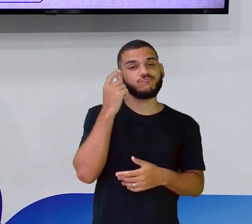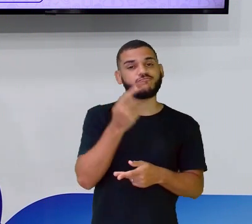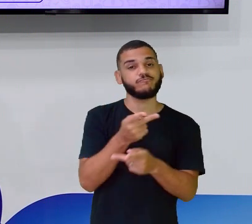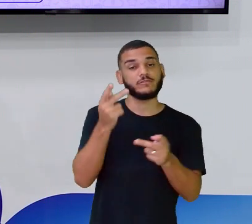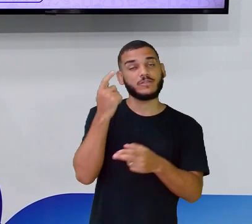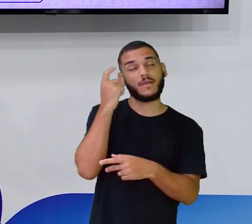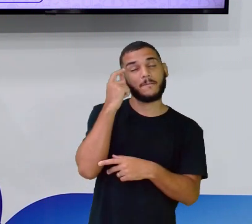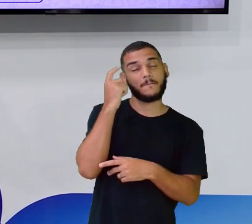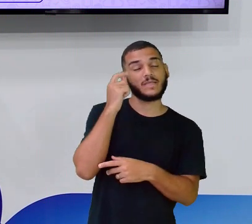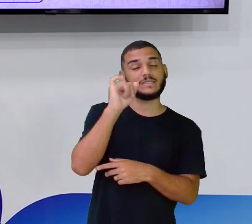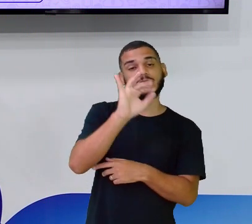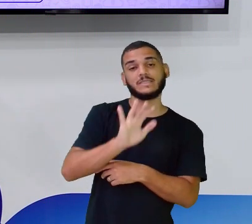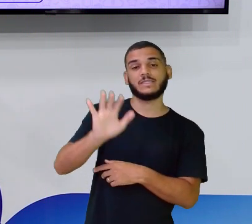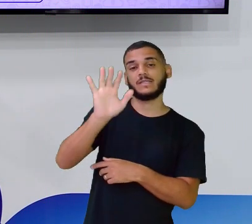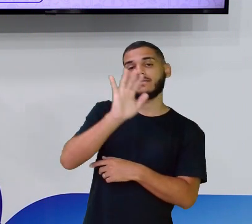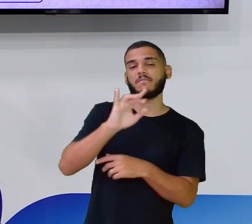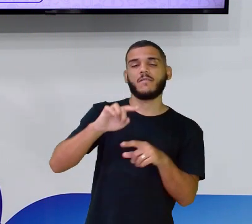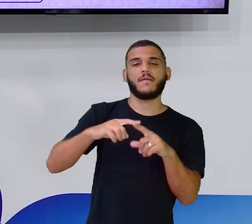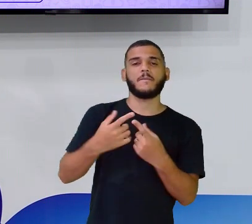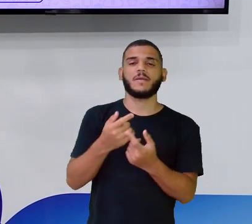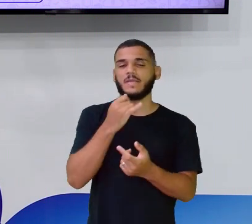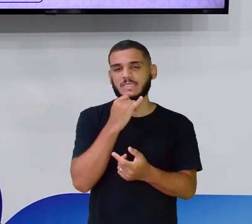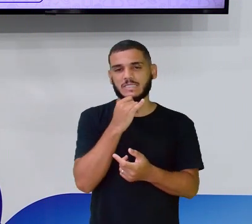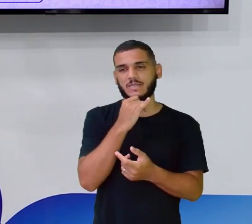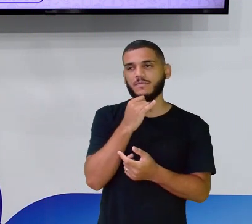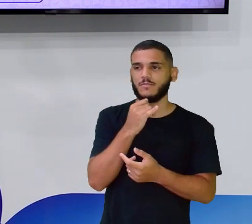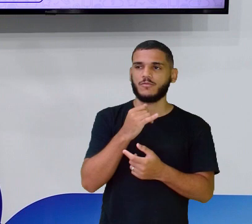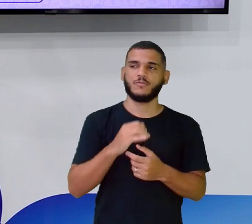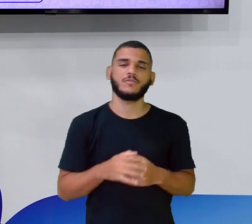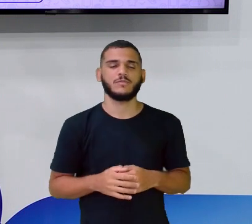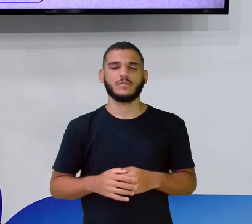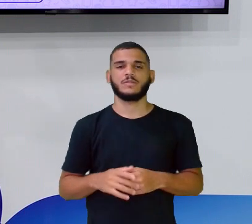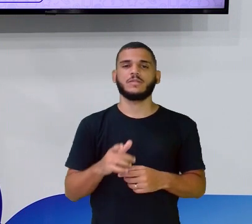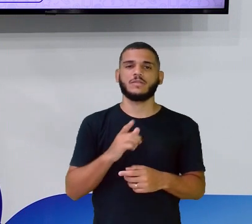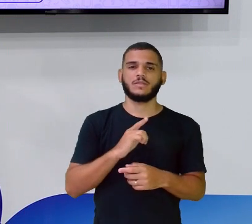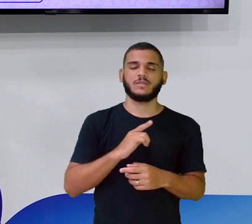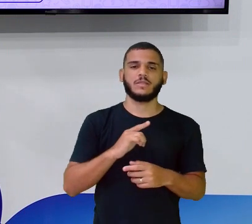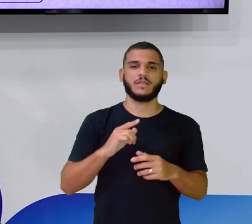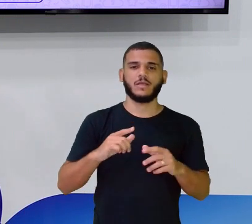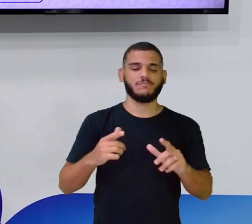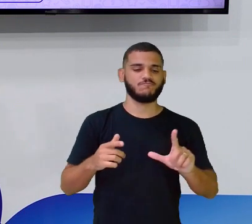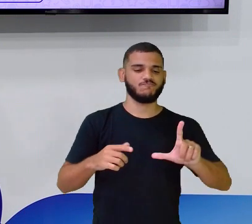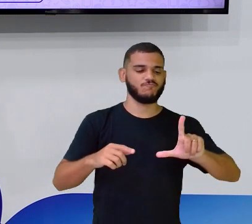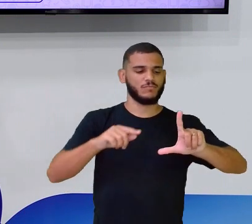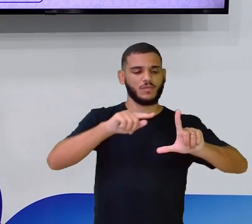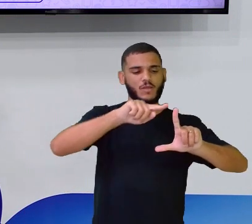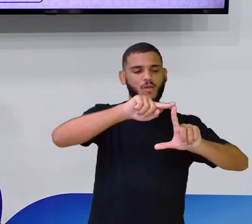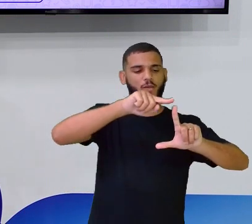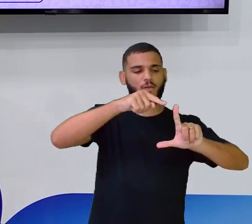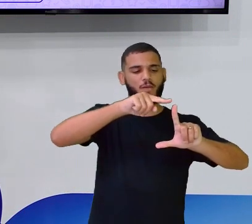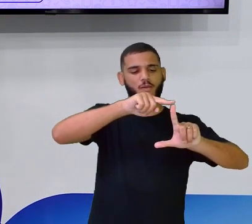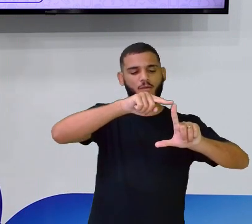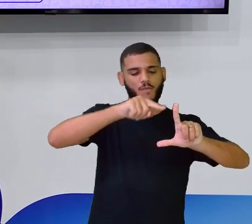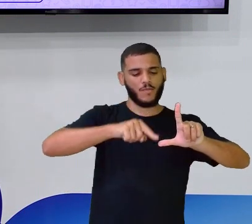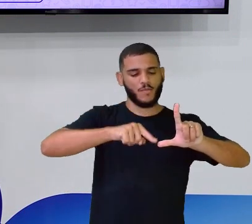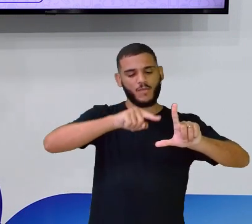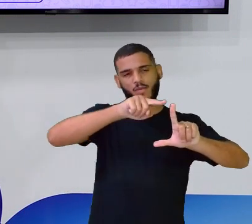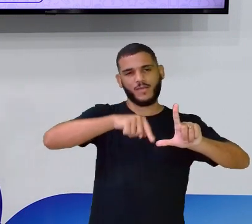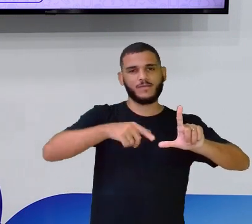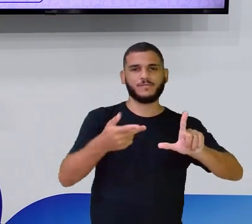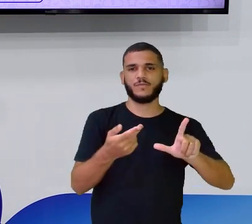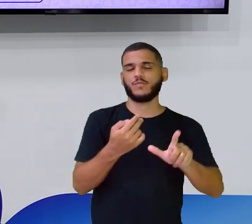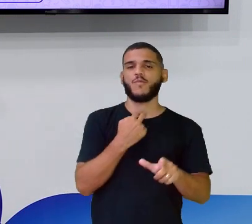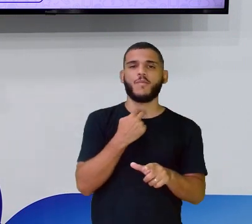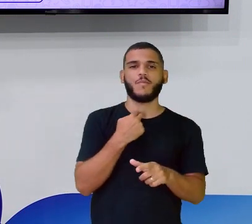pense na imagem, mas, por exemplo, essa parte arredondadazinha, a gente não pode pensar muito em vértice. Eu só estou